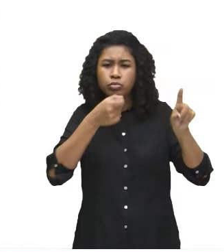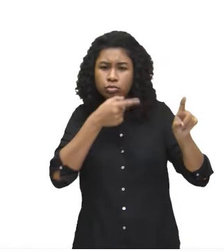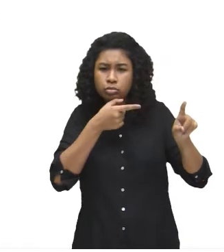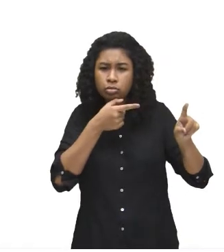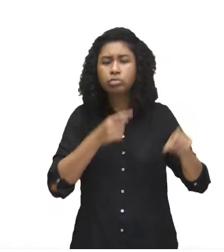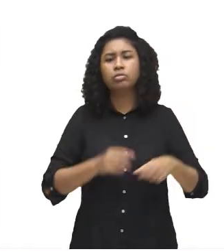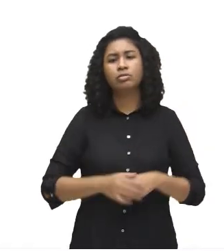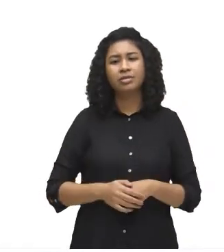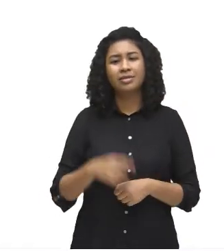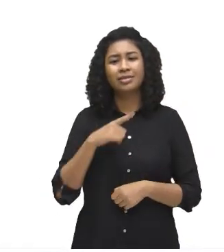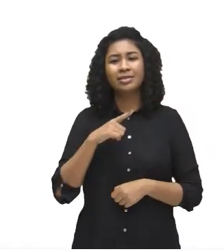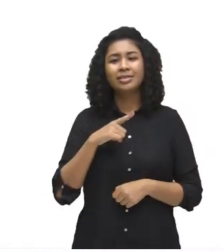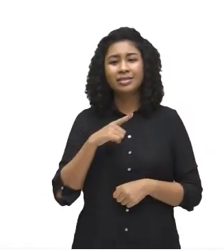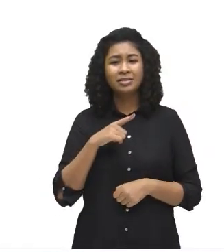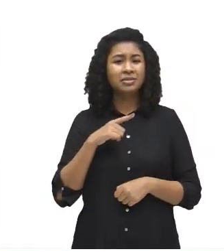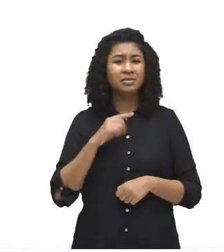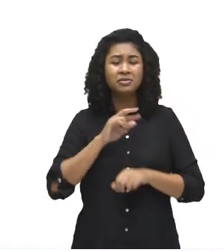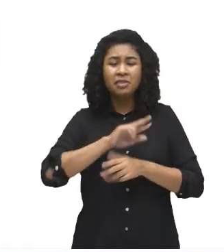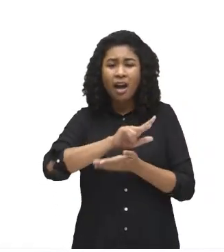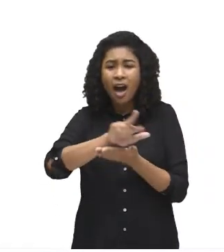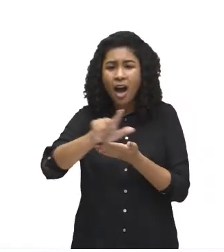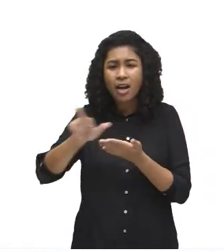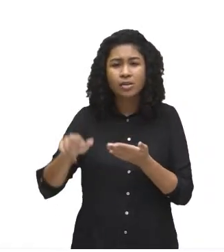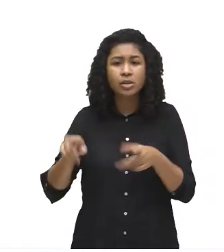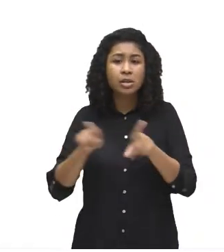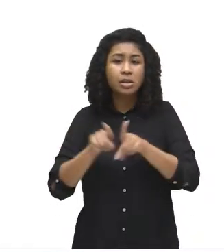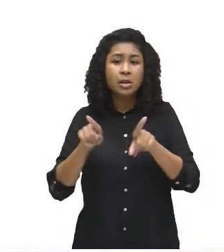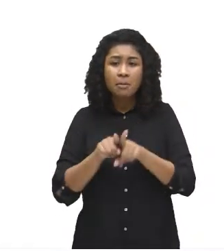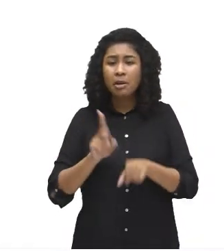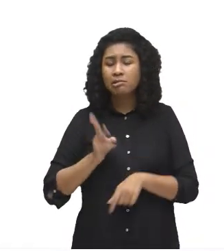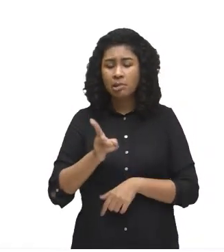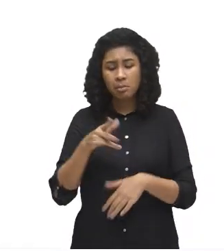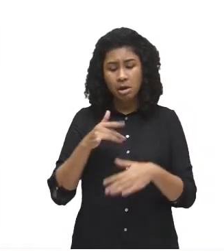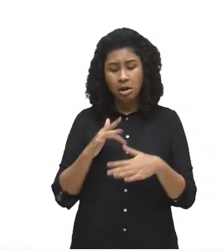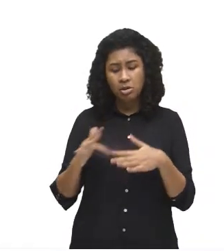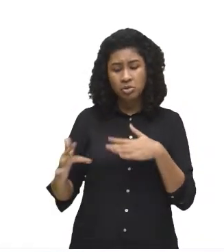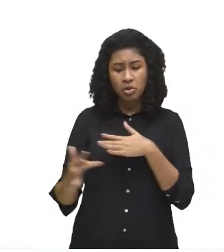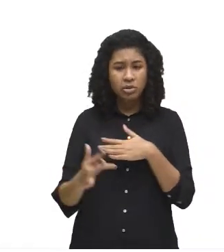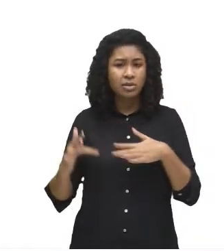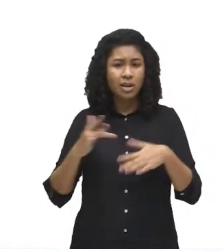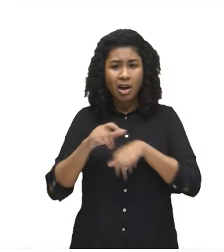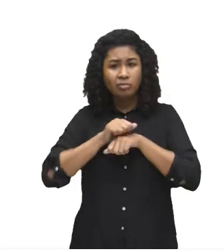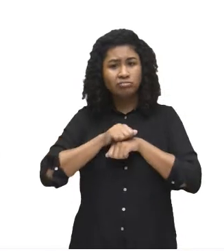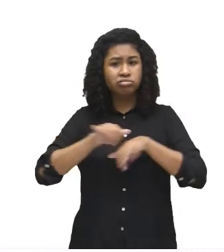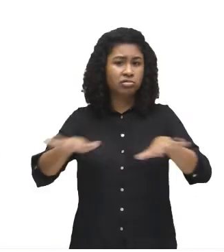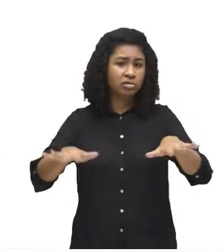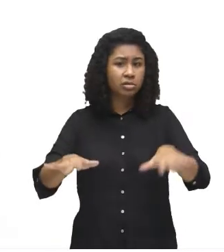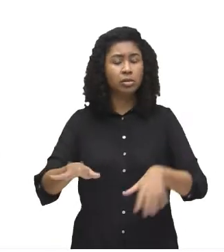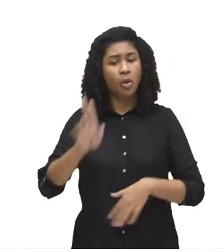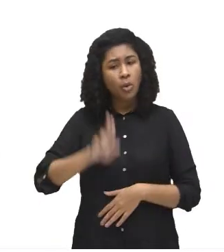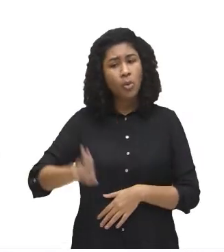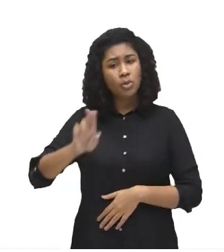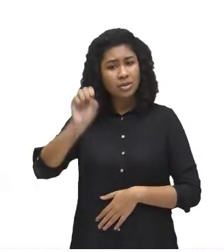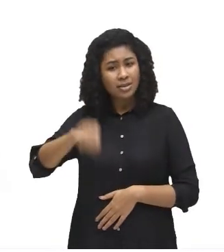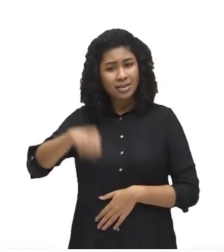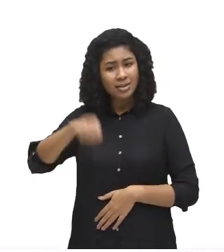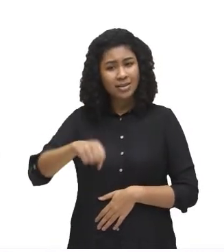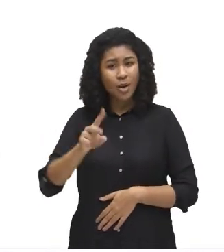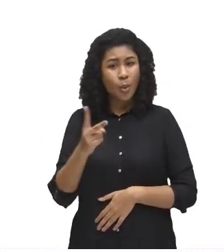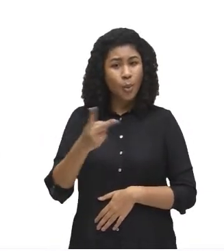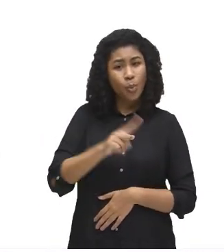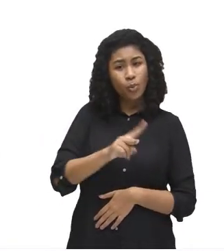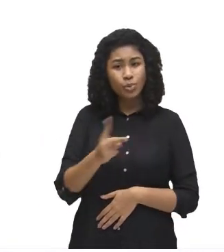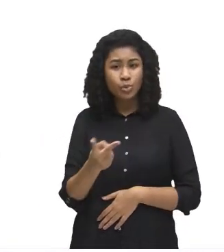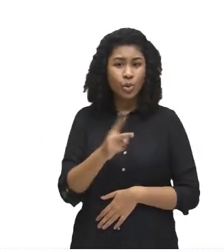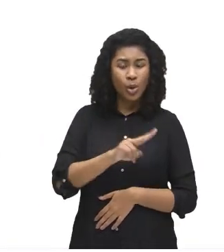naquele momento em que você vai lá na rede social e atualiza, tá bom? Então, na linguagem mista, eu faço